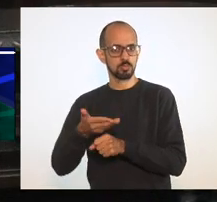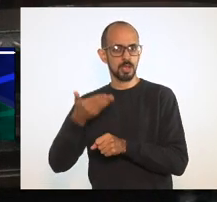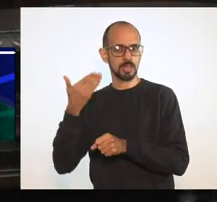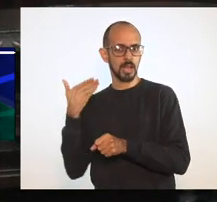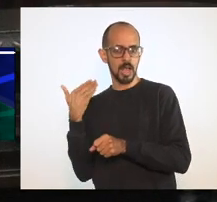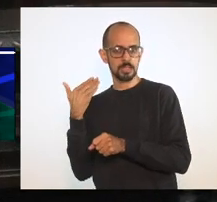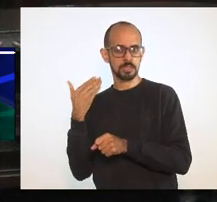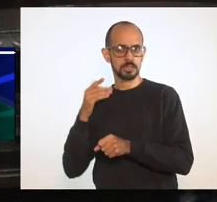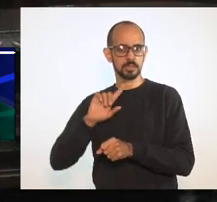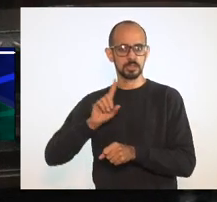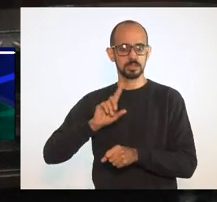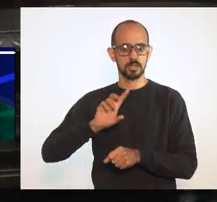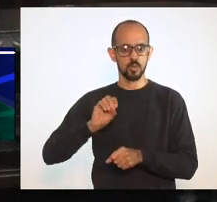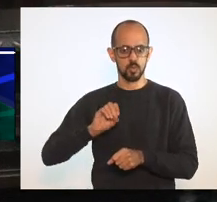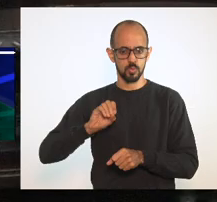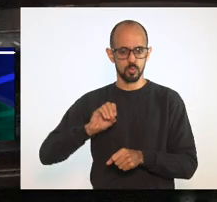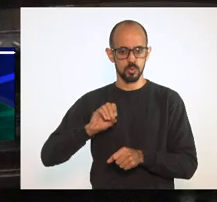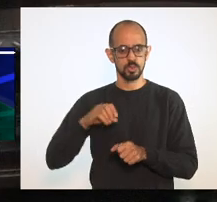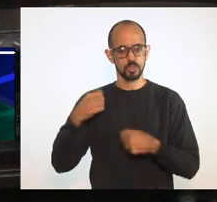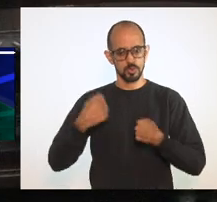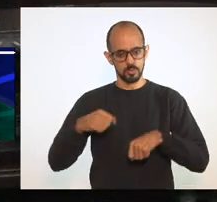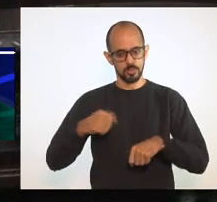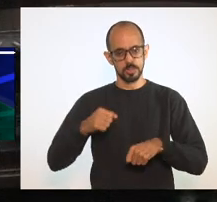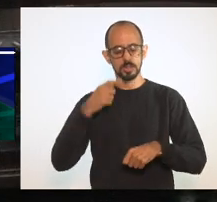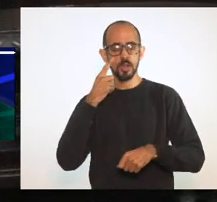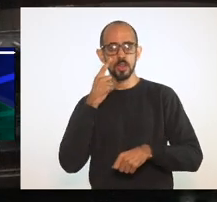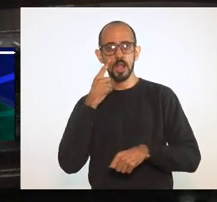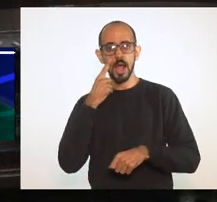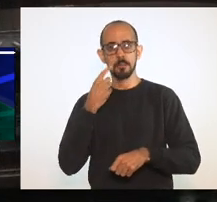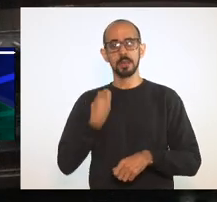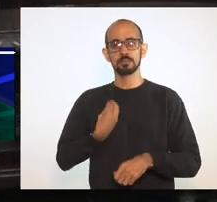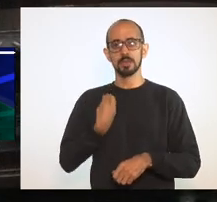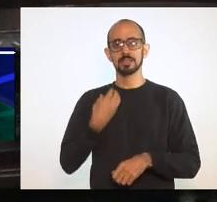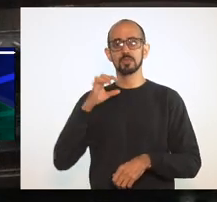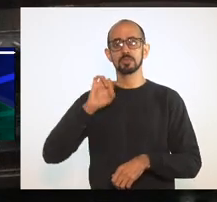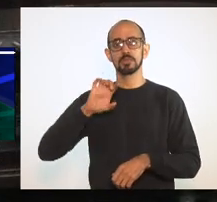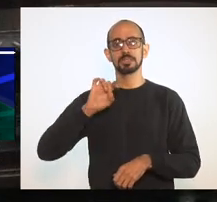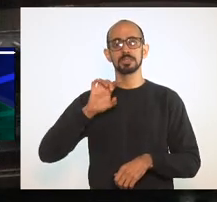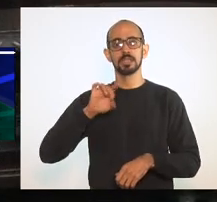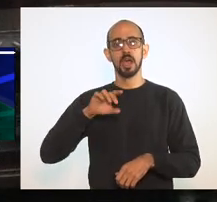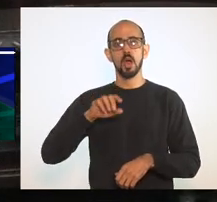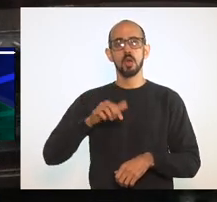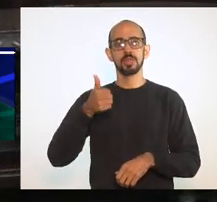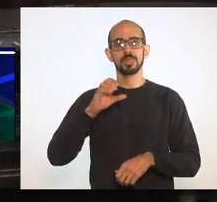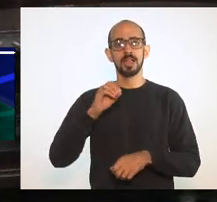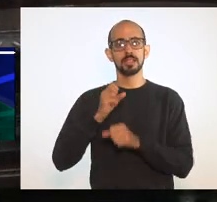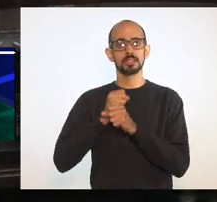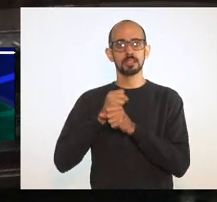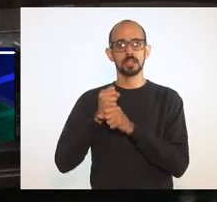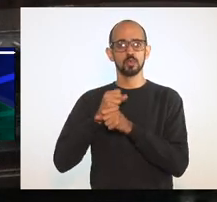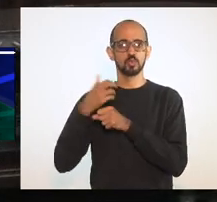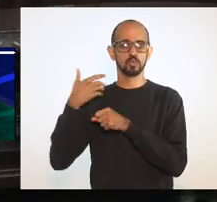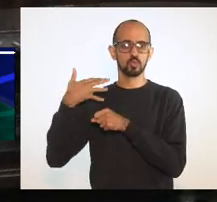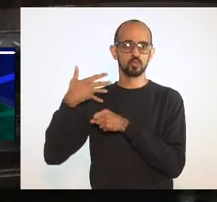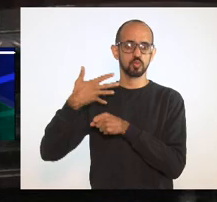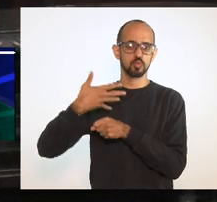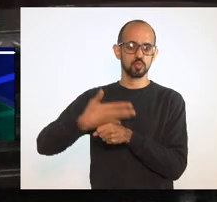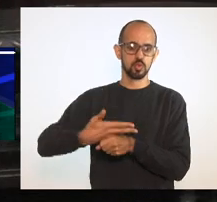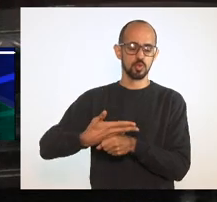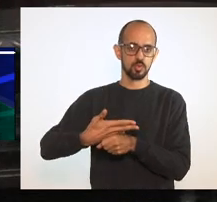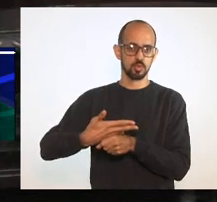mas a gente pode fiscalizar a participação especial nos últimos 10. Nós descobrimos, né, Luiz Paulo, na CPI de